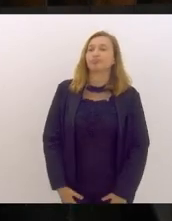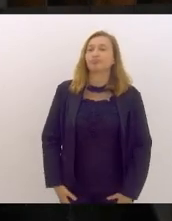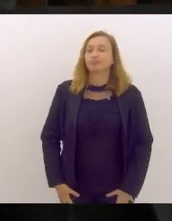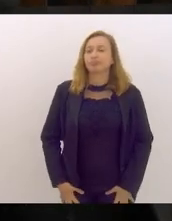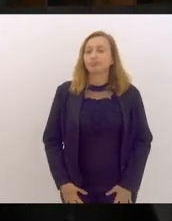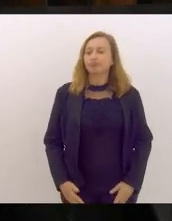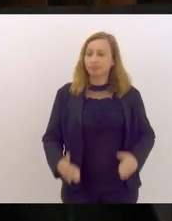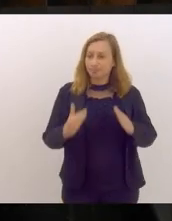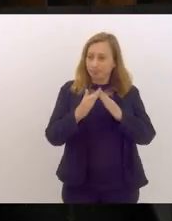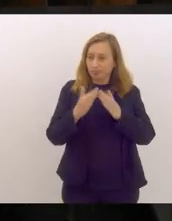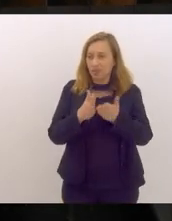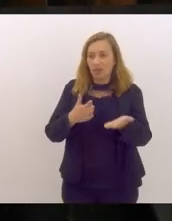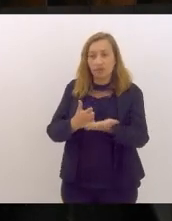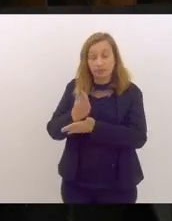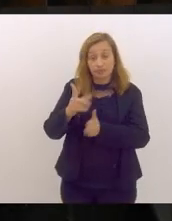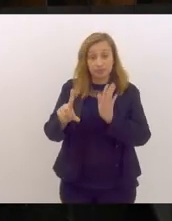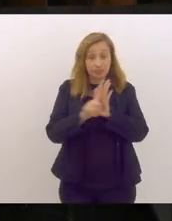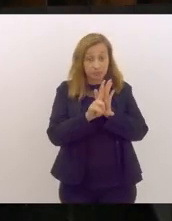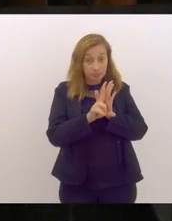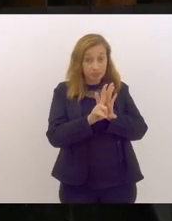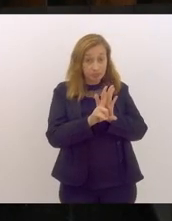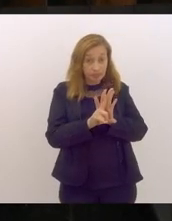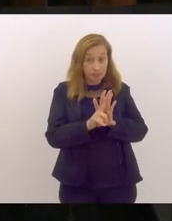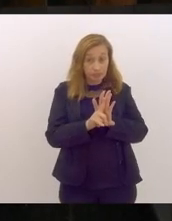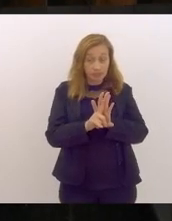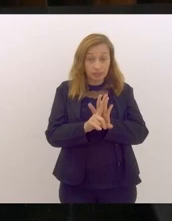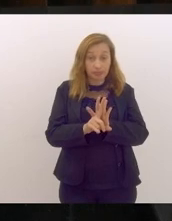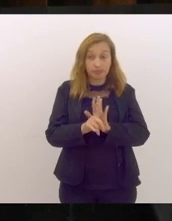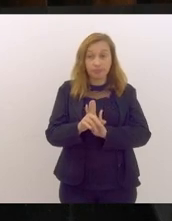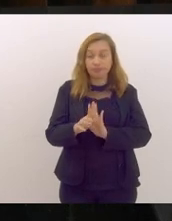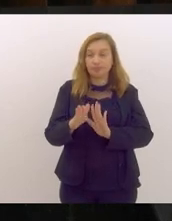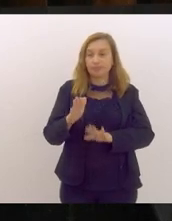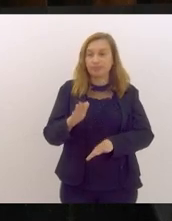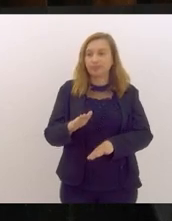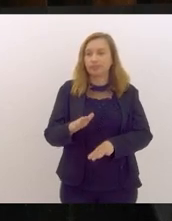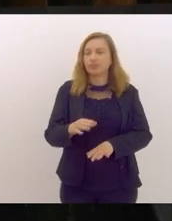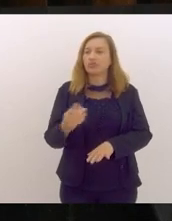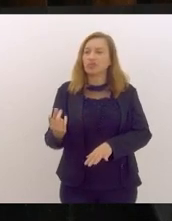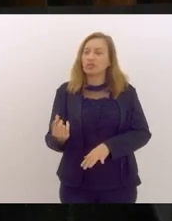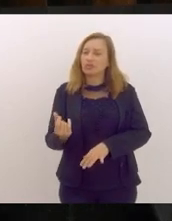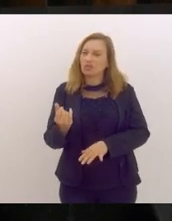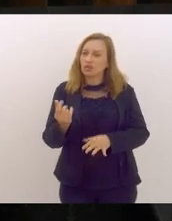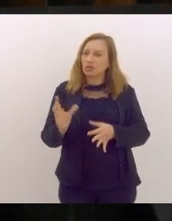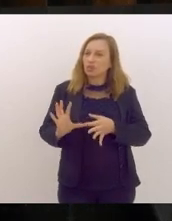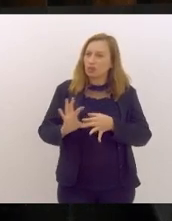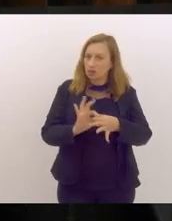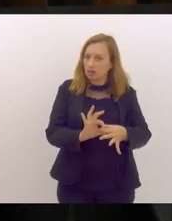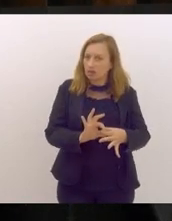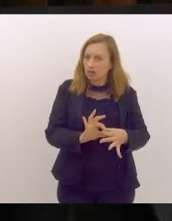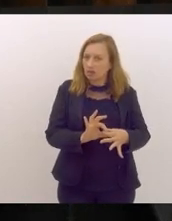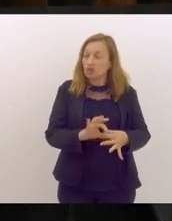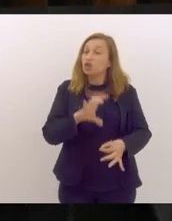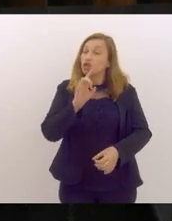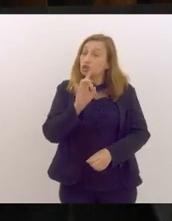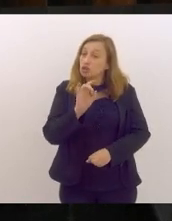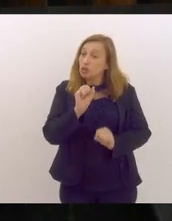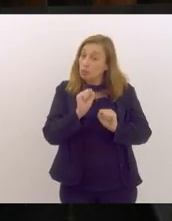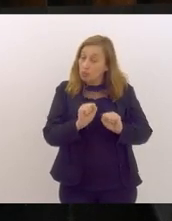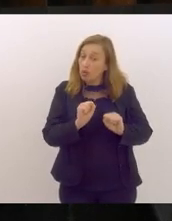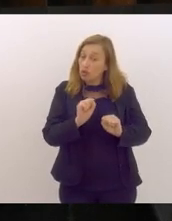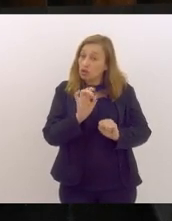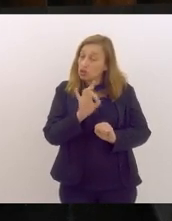Esta casa aprovou uma lei que está vigente, que diz que margem de valor agregado só pode